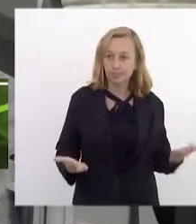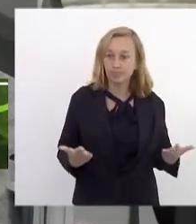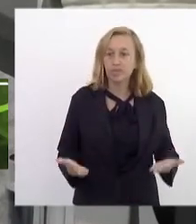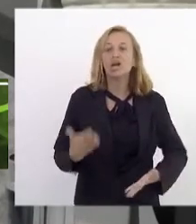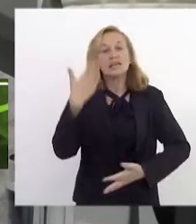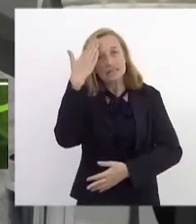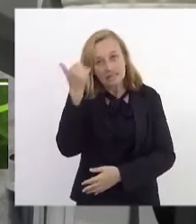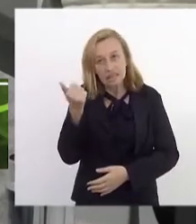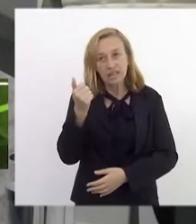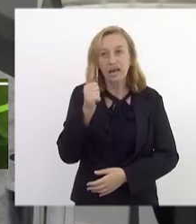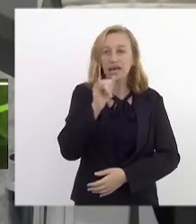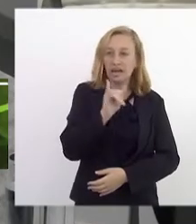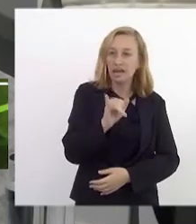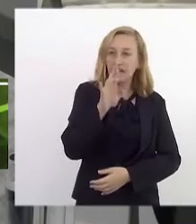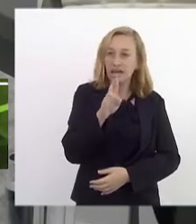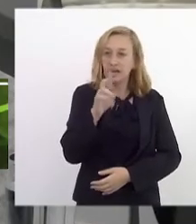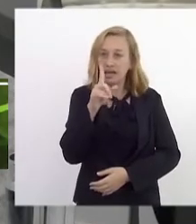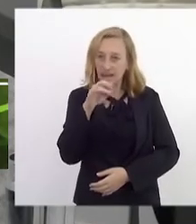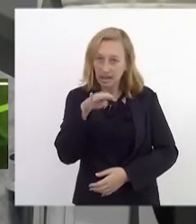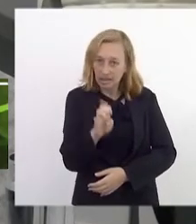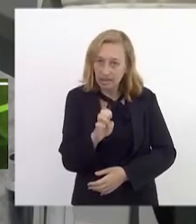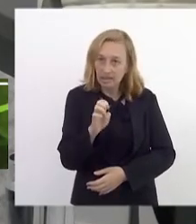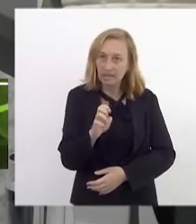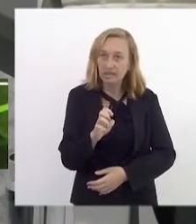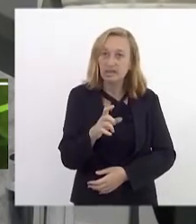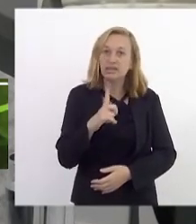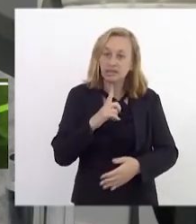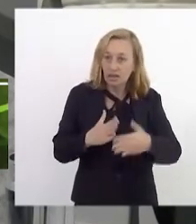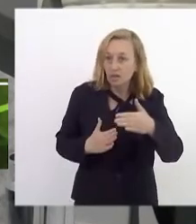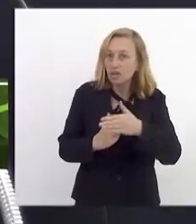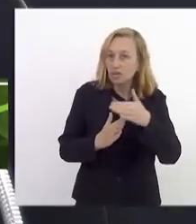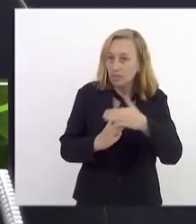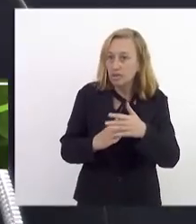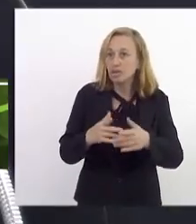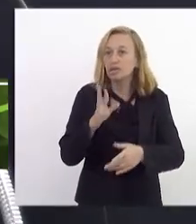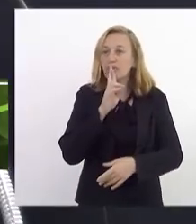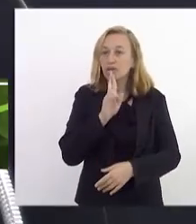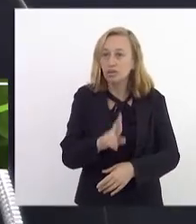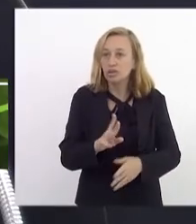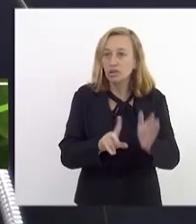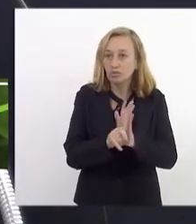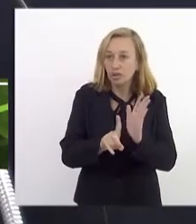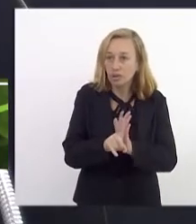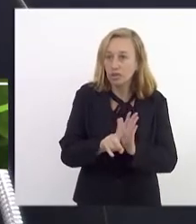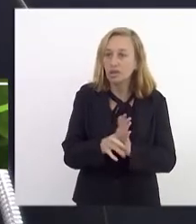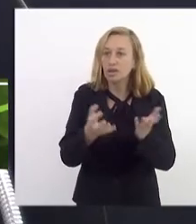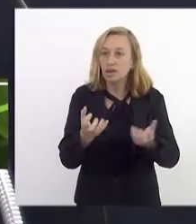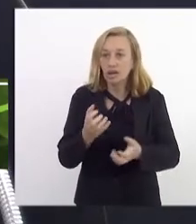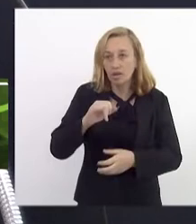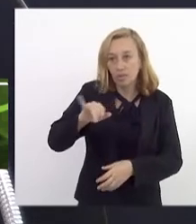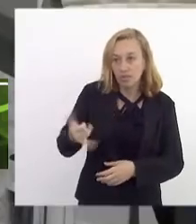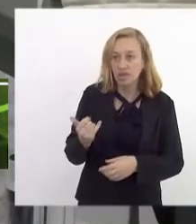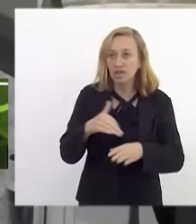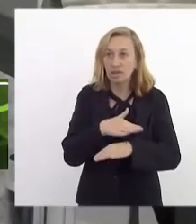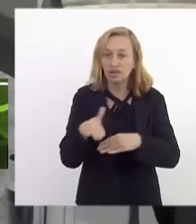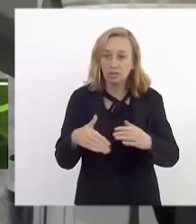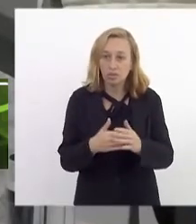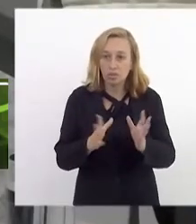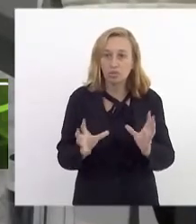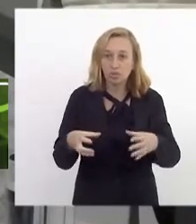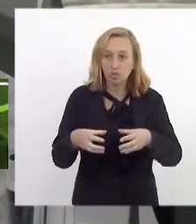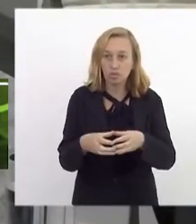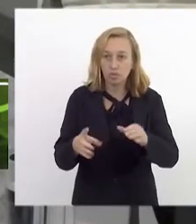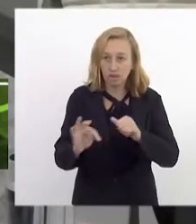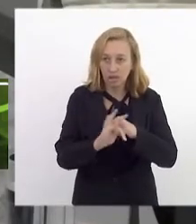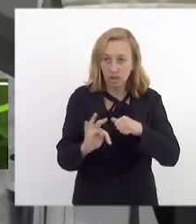a senhora Irlaine também fica, tem um limite para responder essas perguntas, mas quero aqui aproveitar todo o corpo técnico